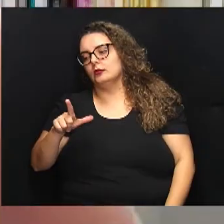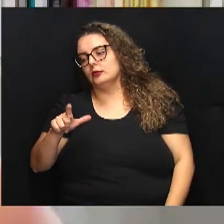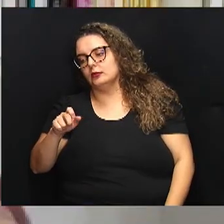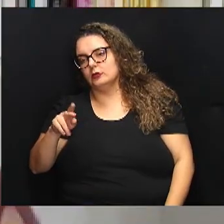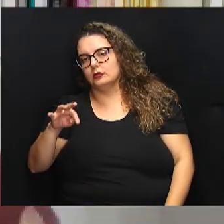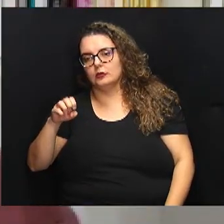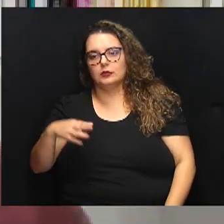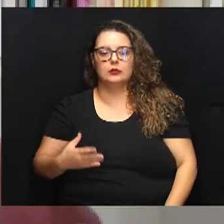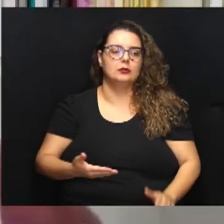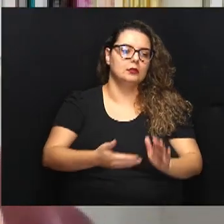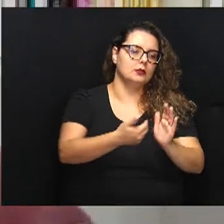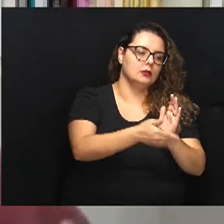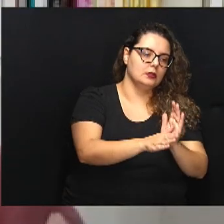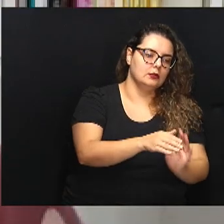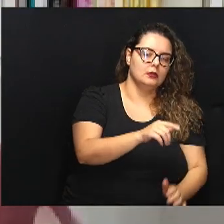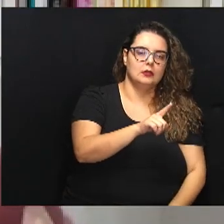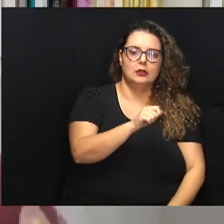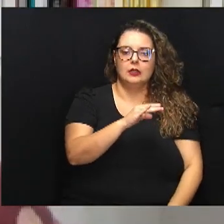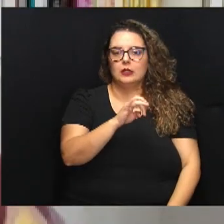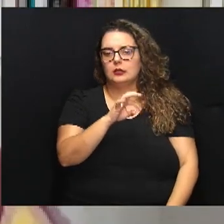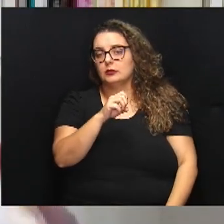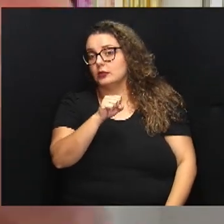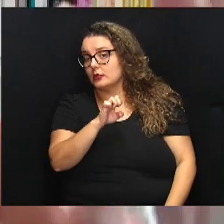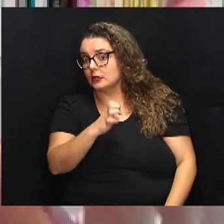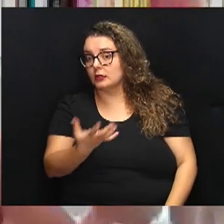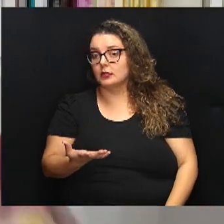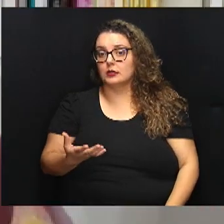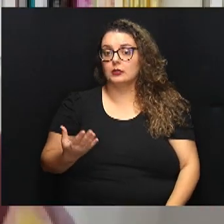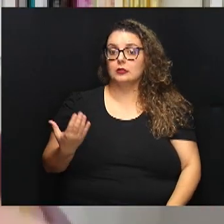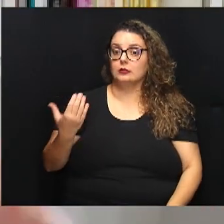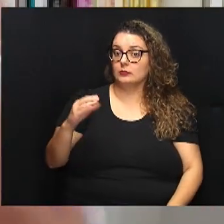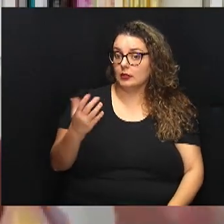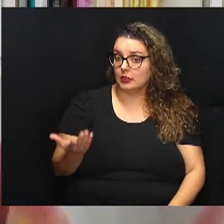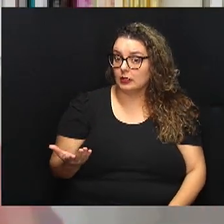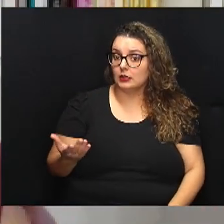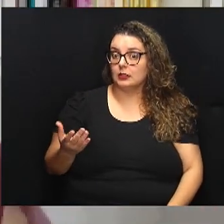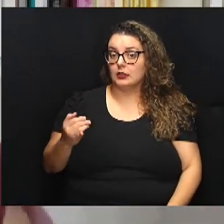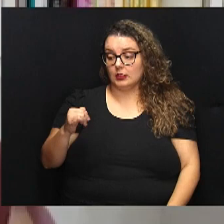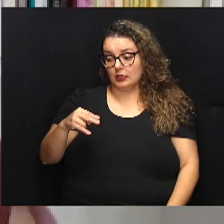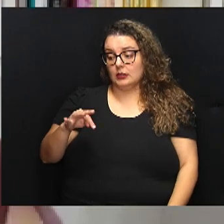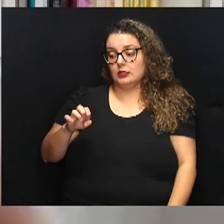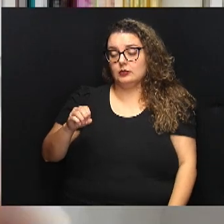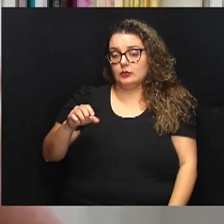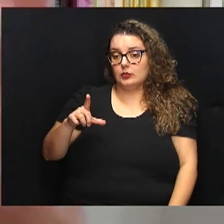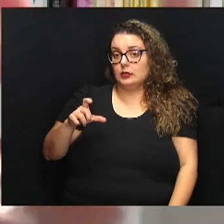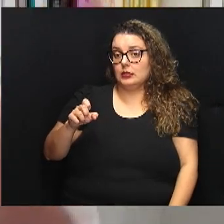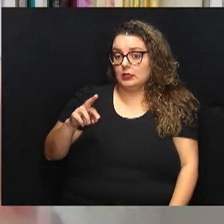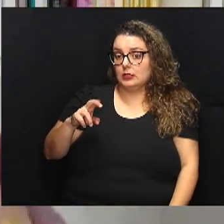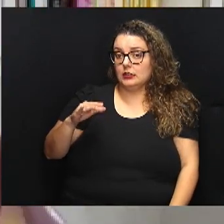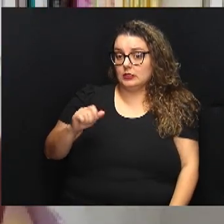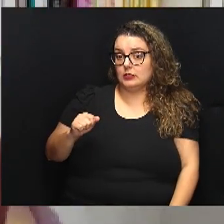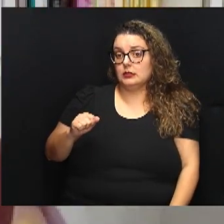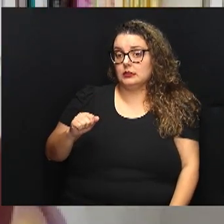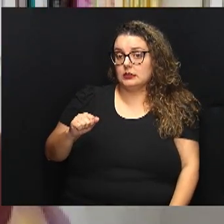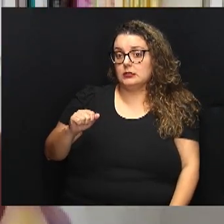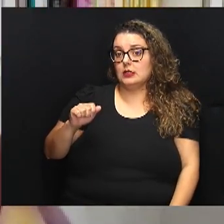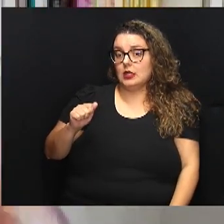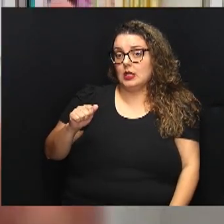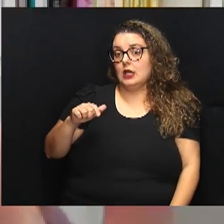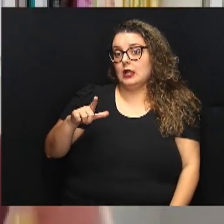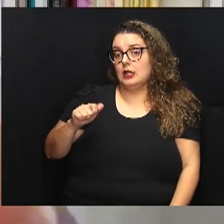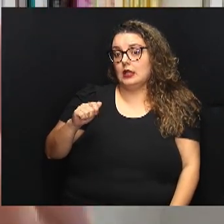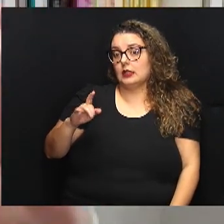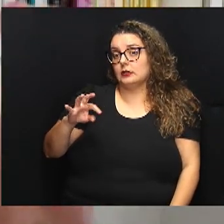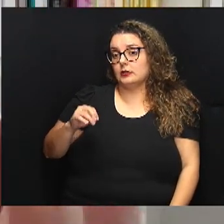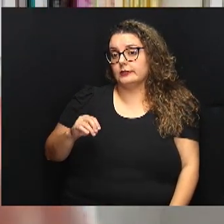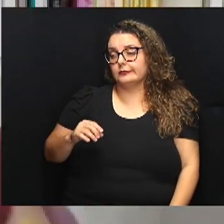tirando lactose, colocando a questão da intolerância à lactose como desculpa, mas na